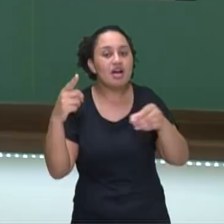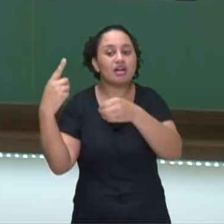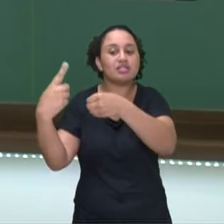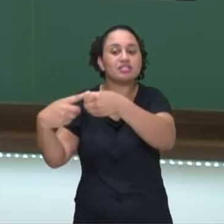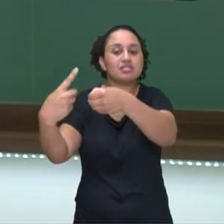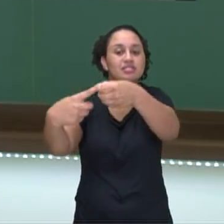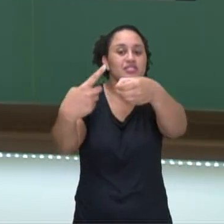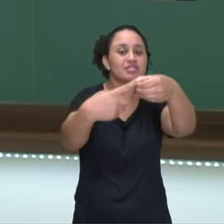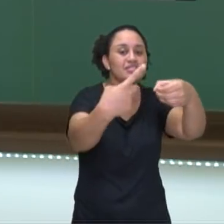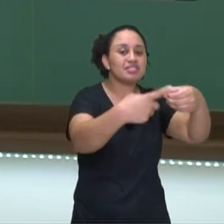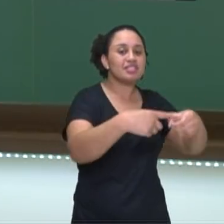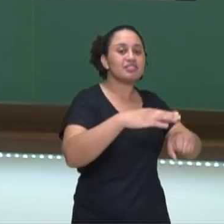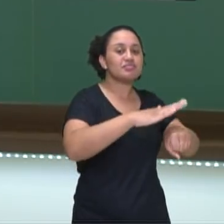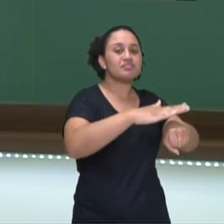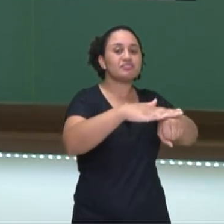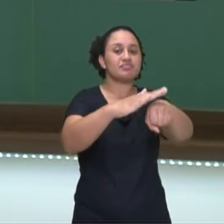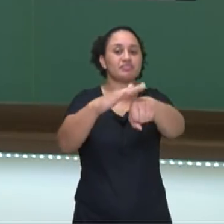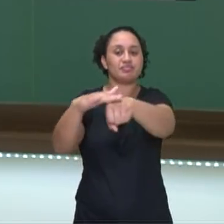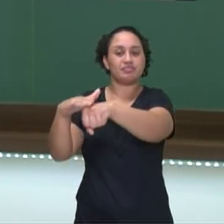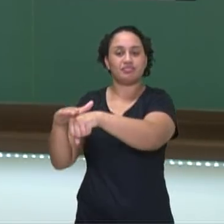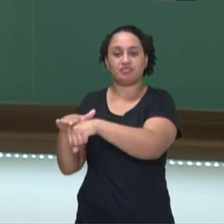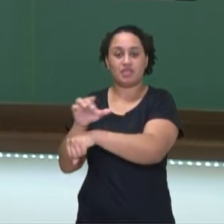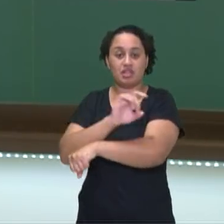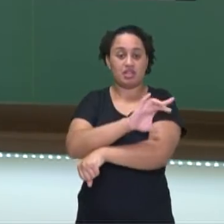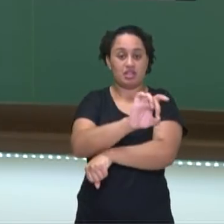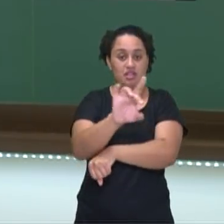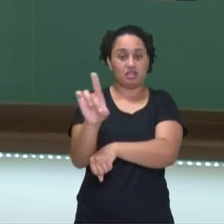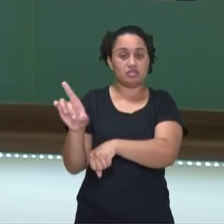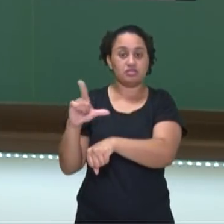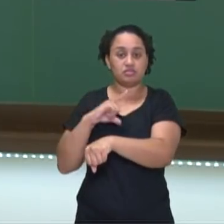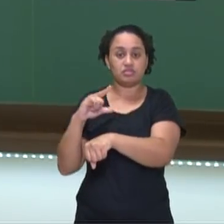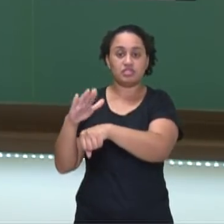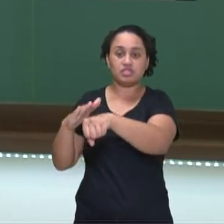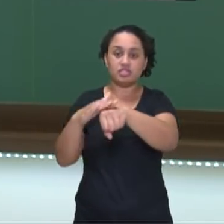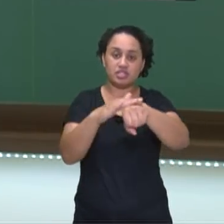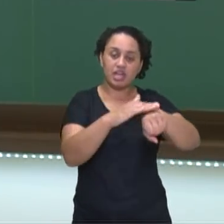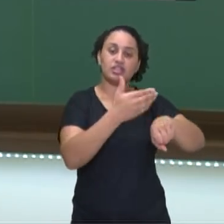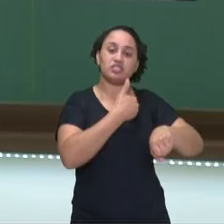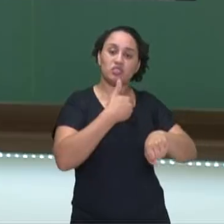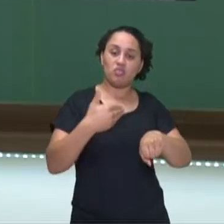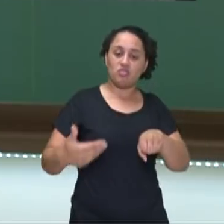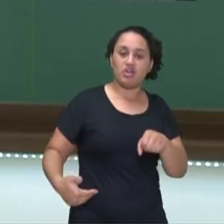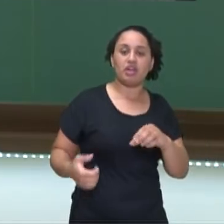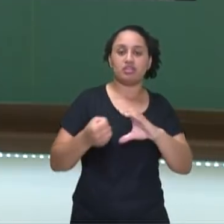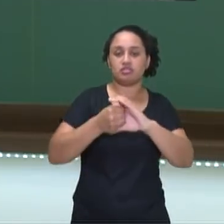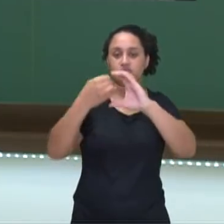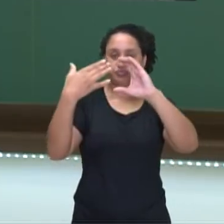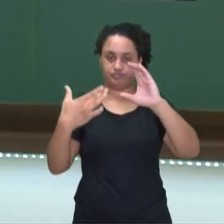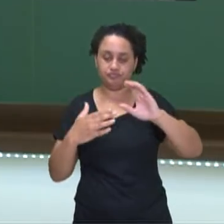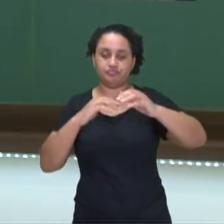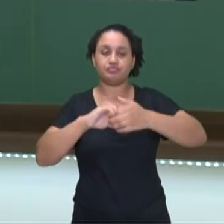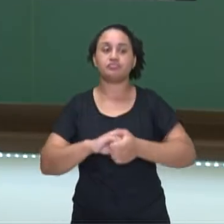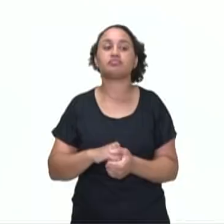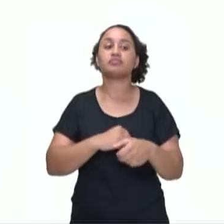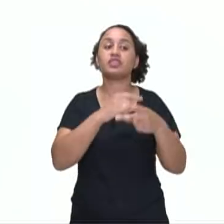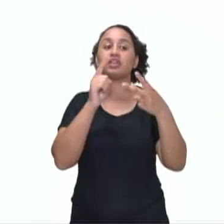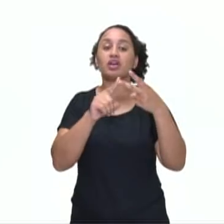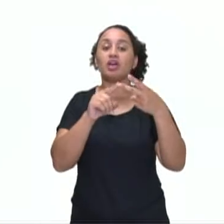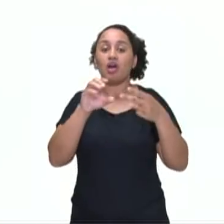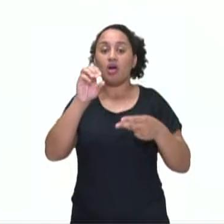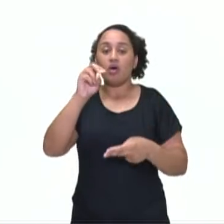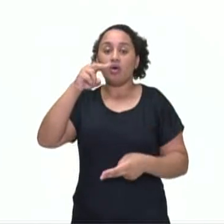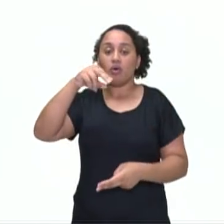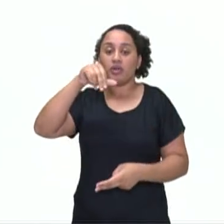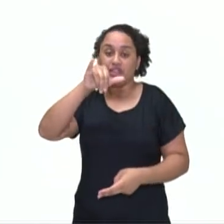cidades independentes. Cada cidade com seu governo, suas características. Ainda, o Oni